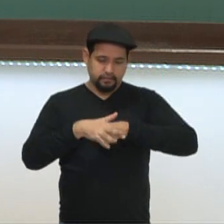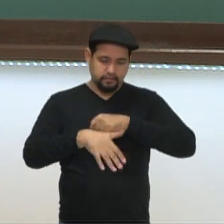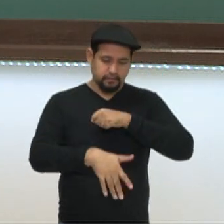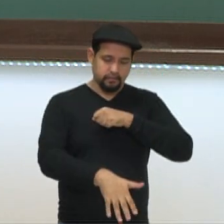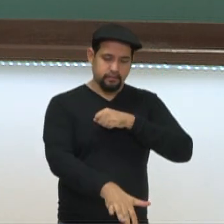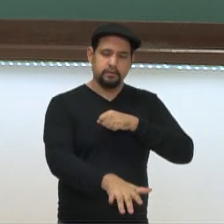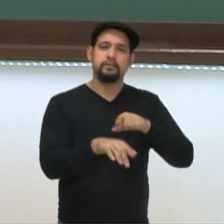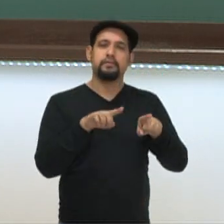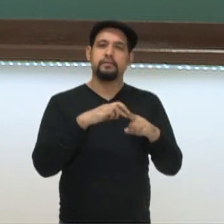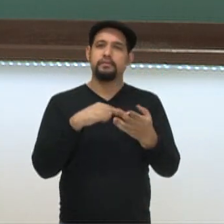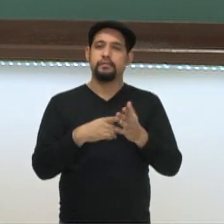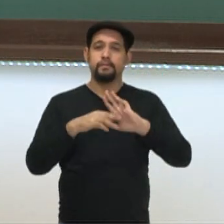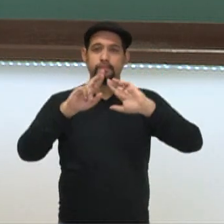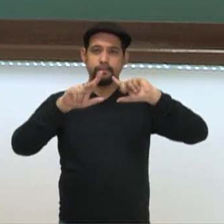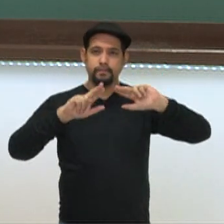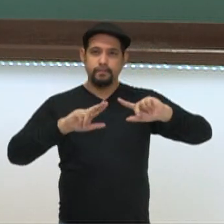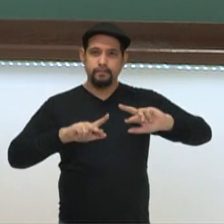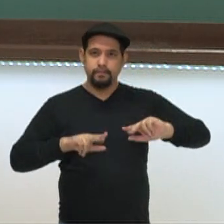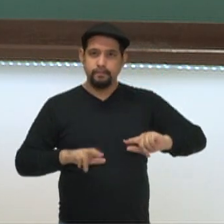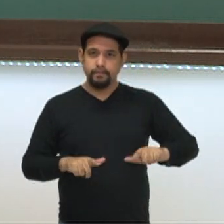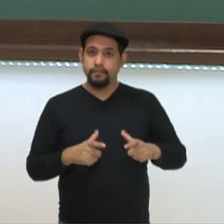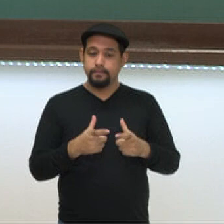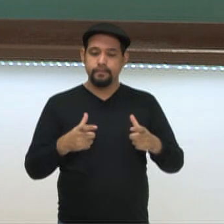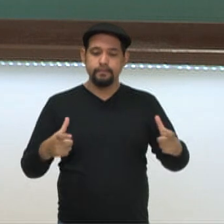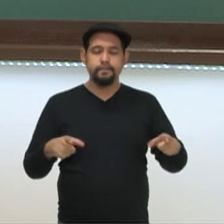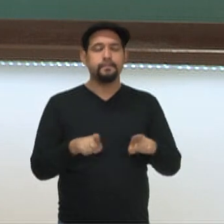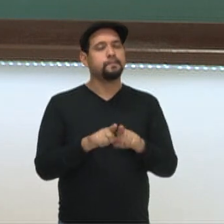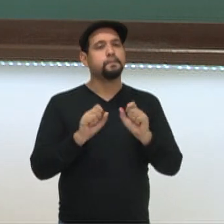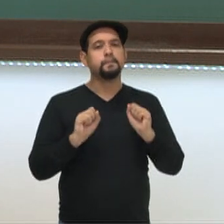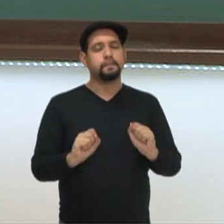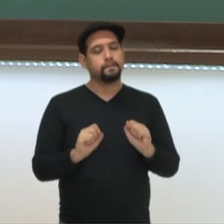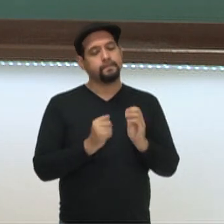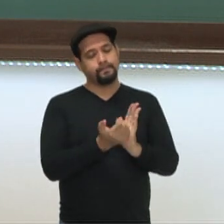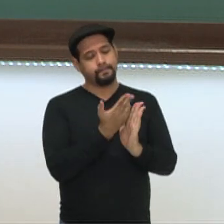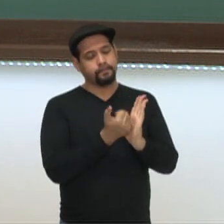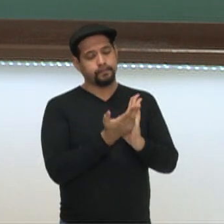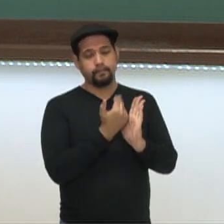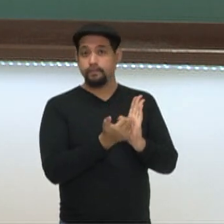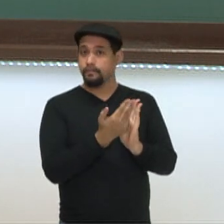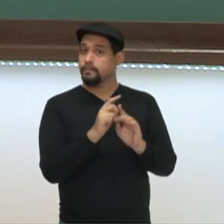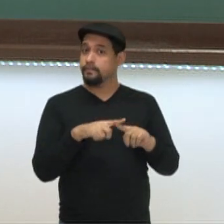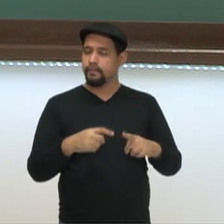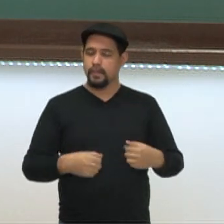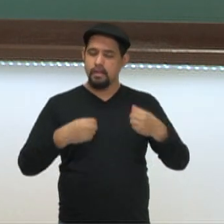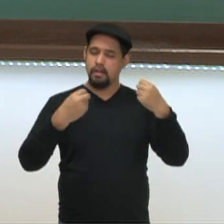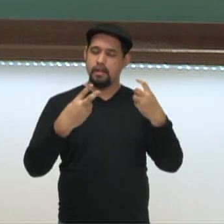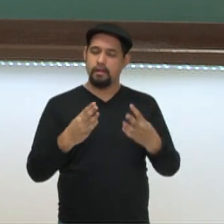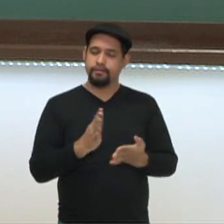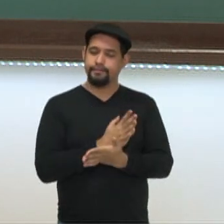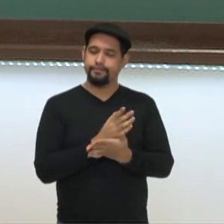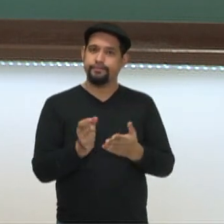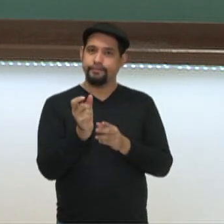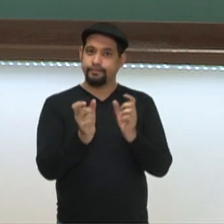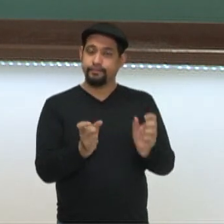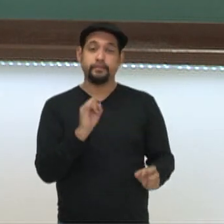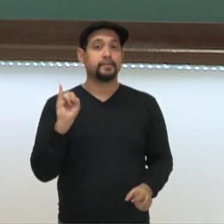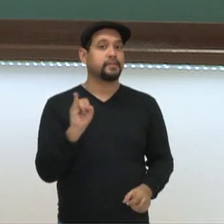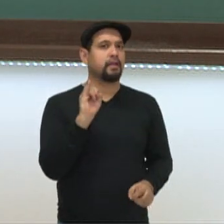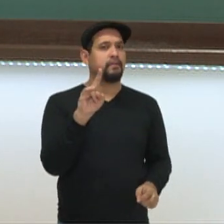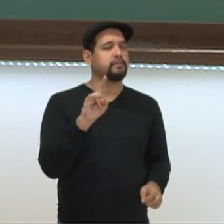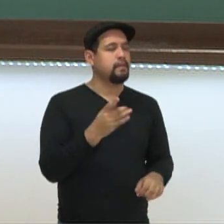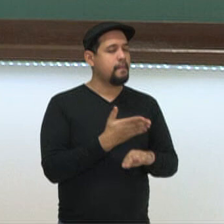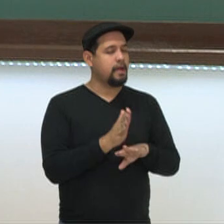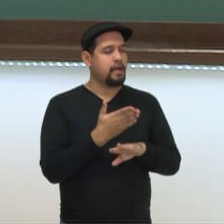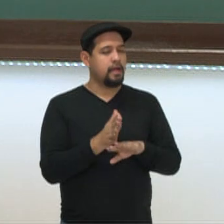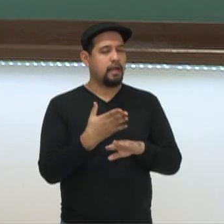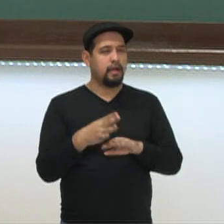cachoeiras. É uma diversidade muito grande. Aí você podia também ter desenhado, mas escrito algumas características. O importante é que você exercitar